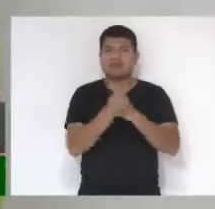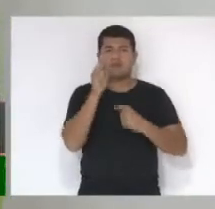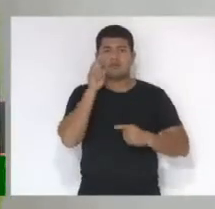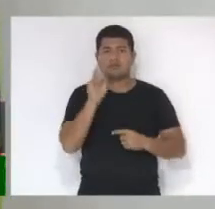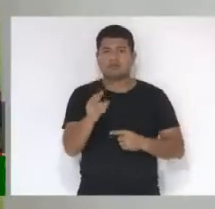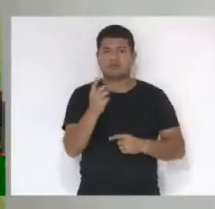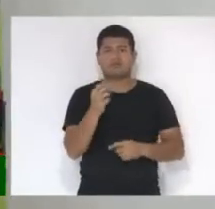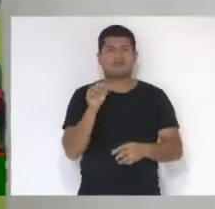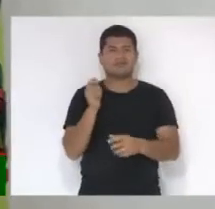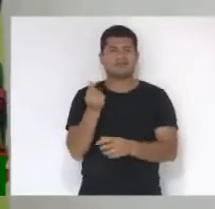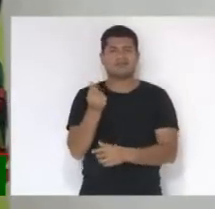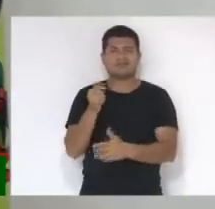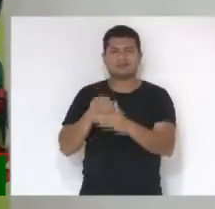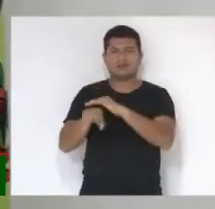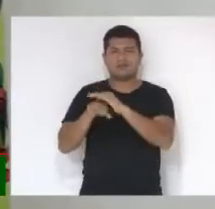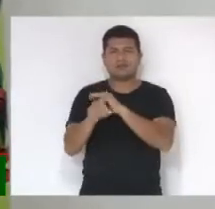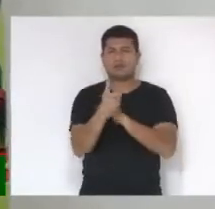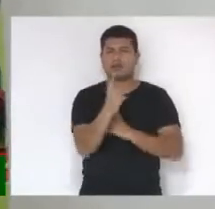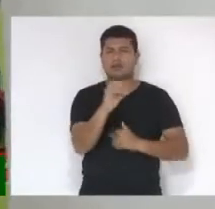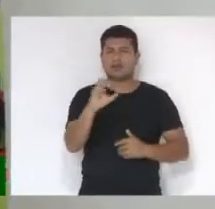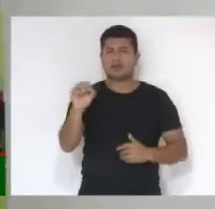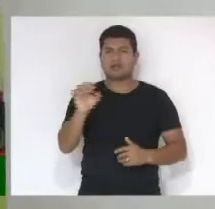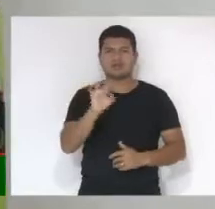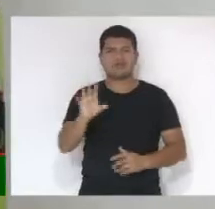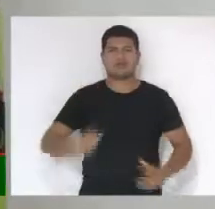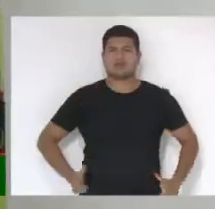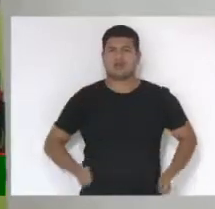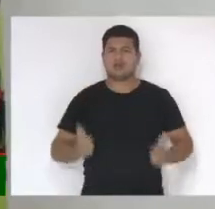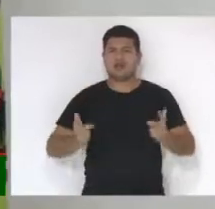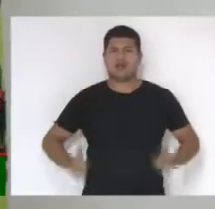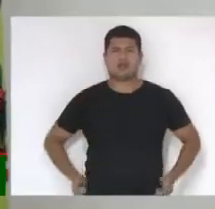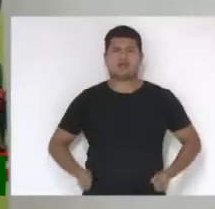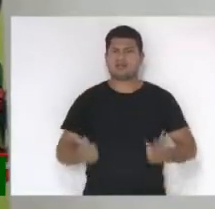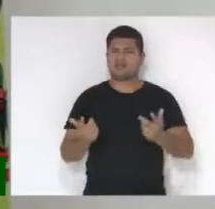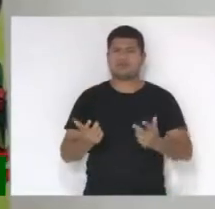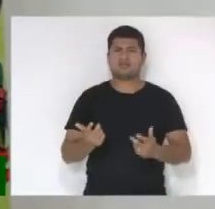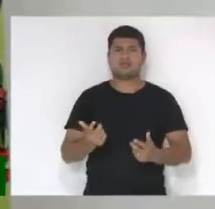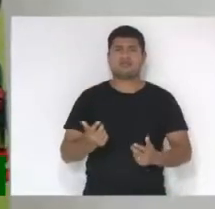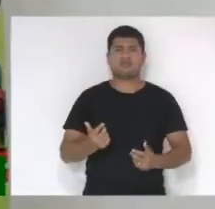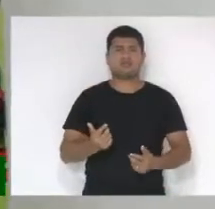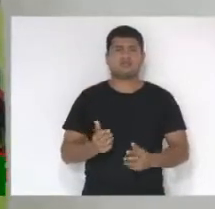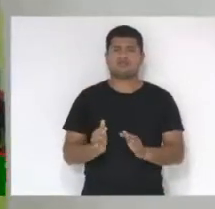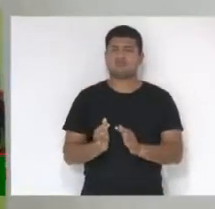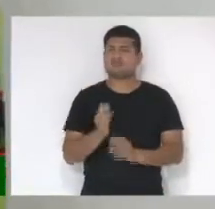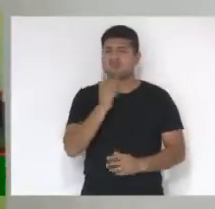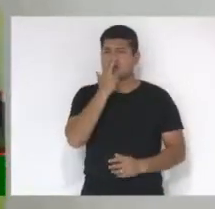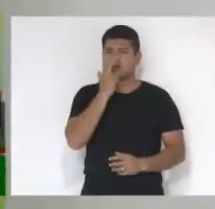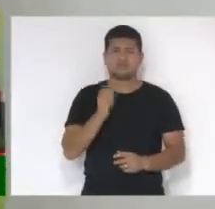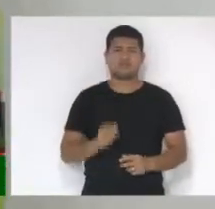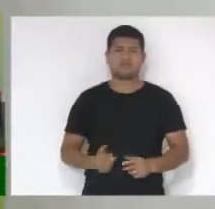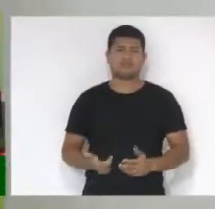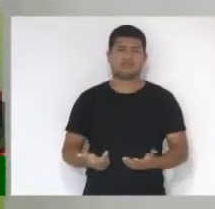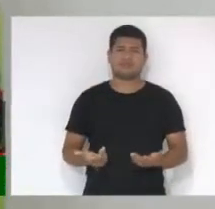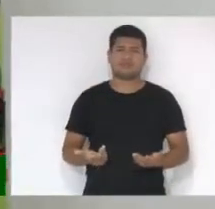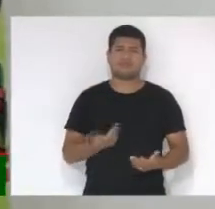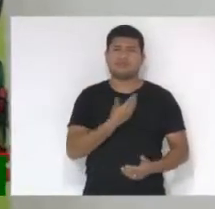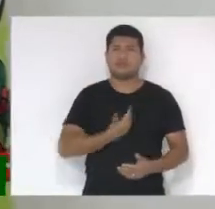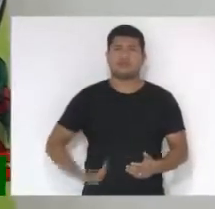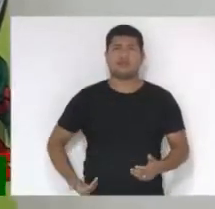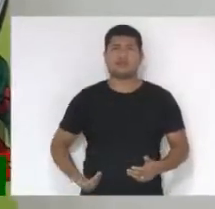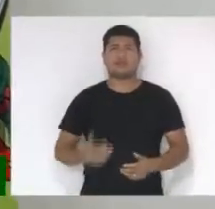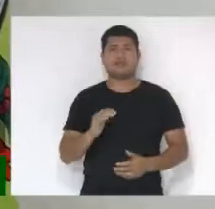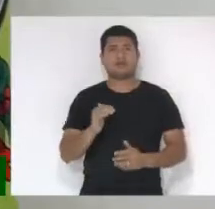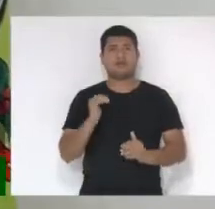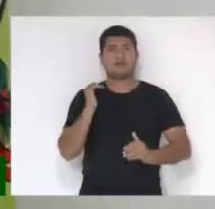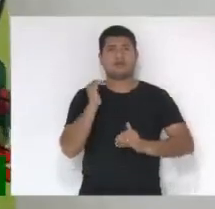100, simplesmente nós vamos ver o esporte como gasto. Simplesmente o Estado vai ver o esporte como gasto. Quando coloca no desenvolvimento social, nós